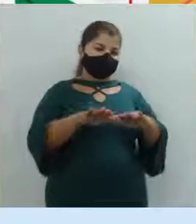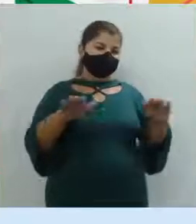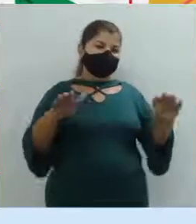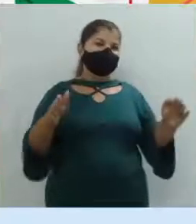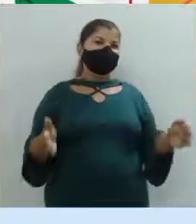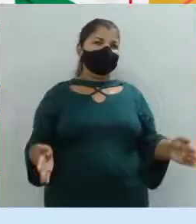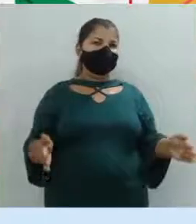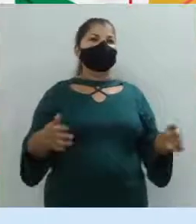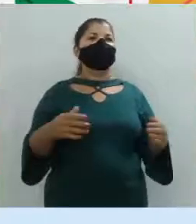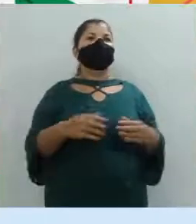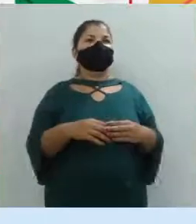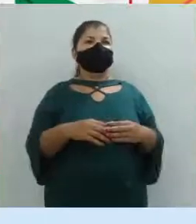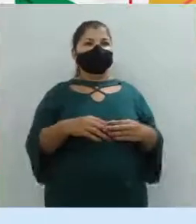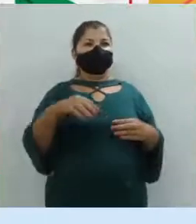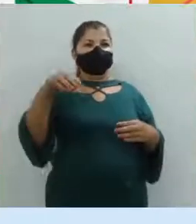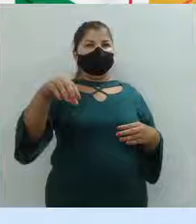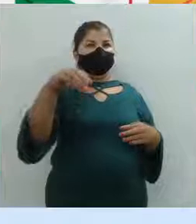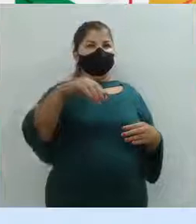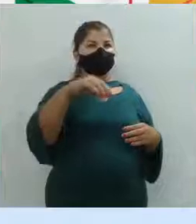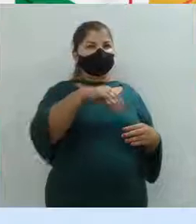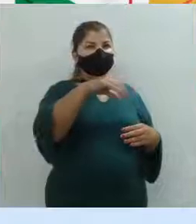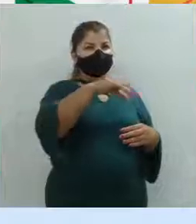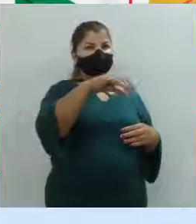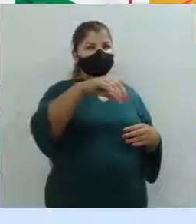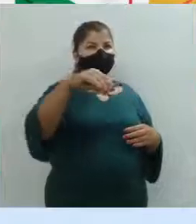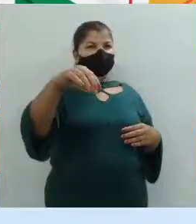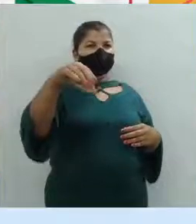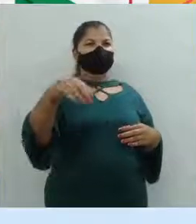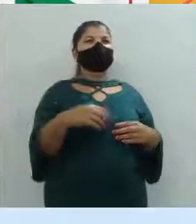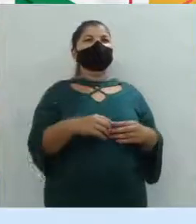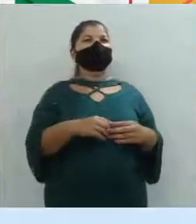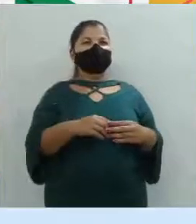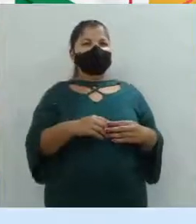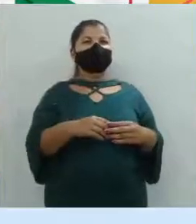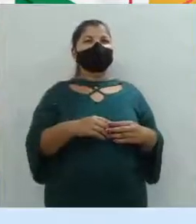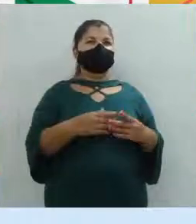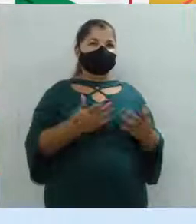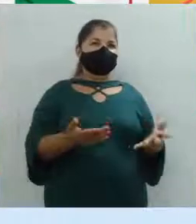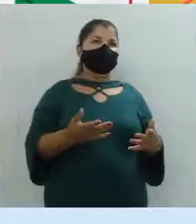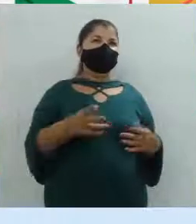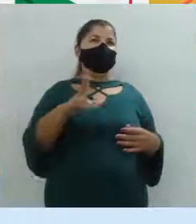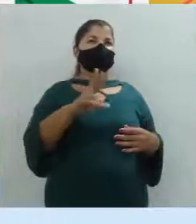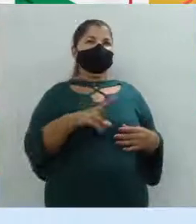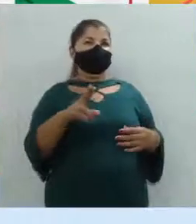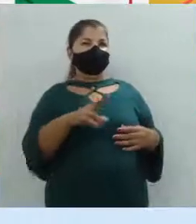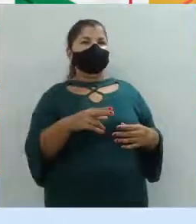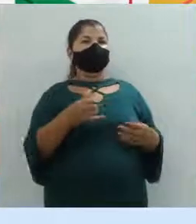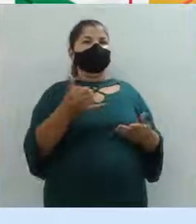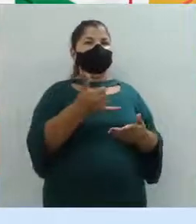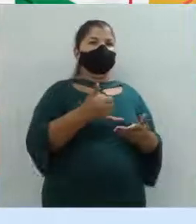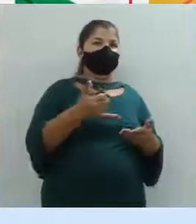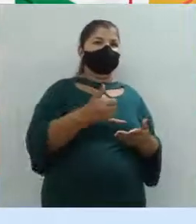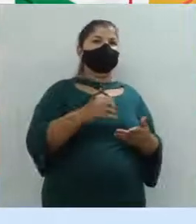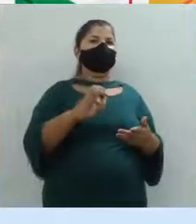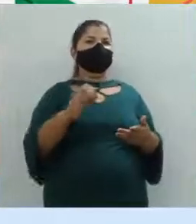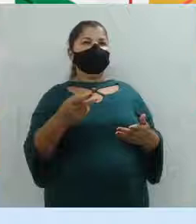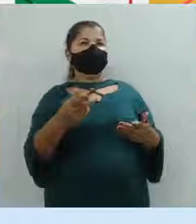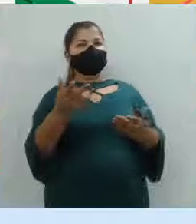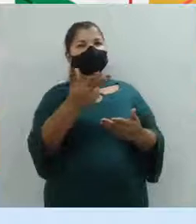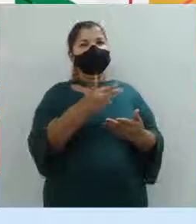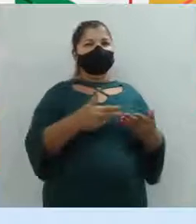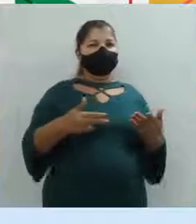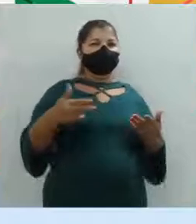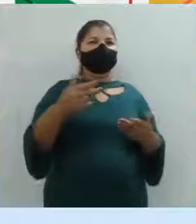como se fosse uma mesa, ele vai colocar esses vários objetos, né? E ao invés de usar óleo ou aquarelas para fazer